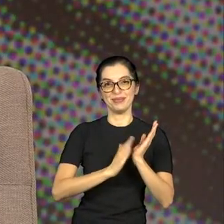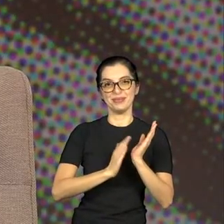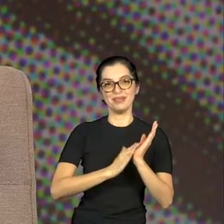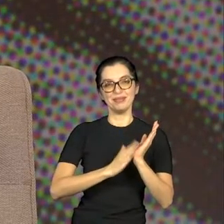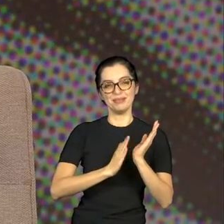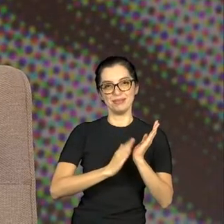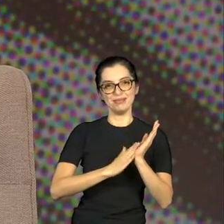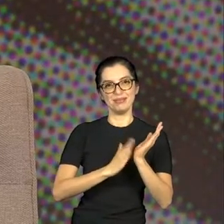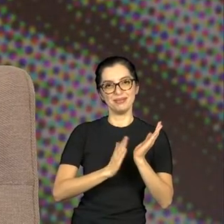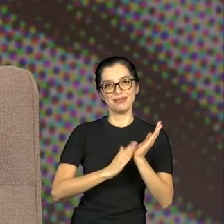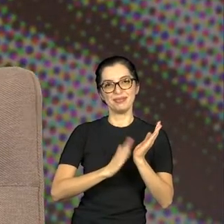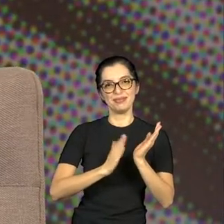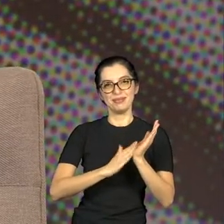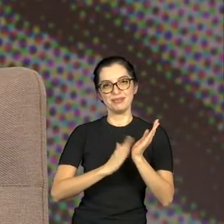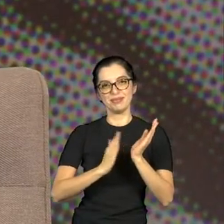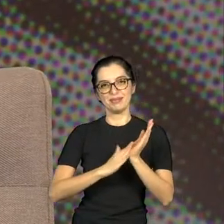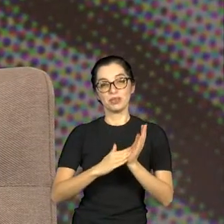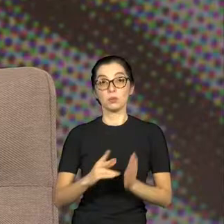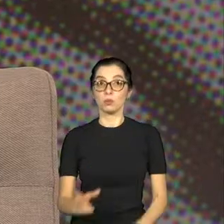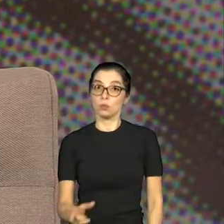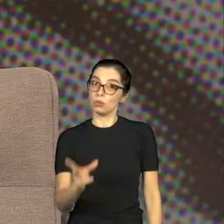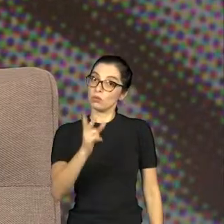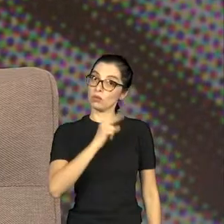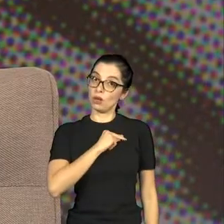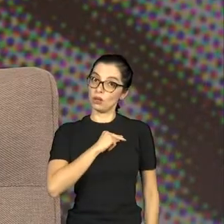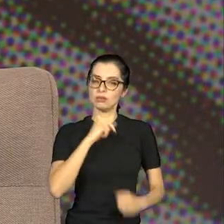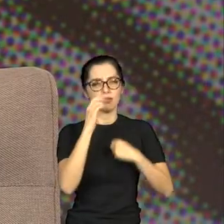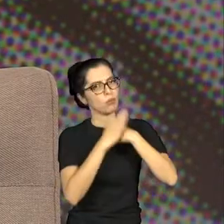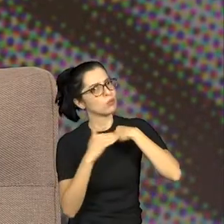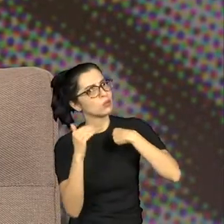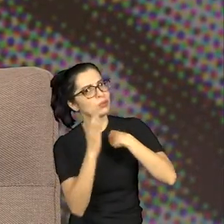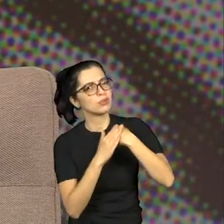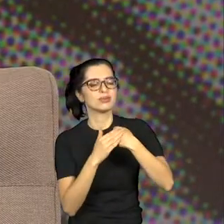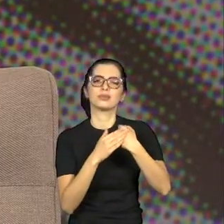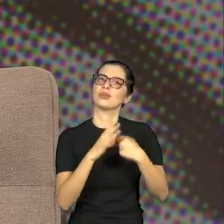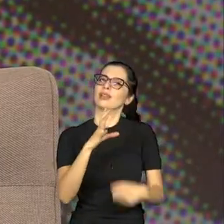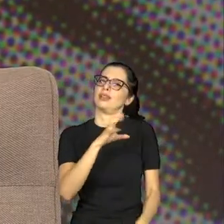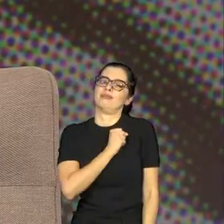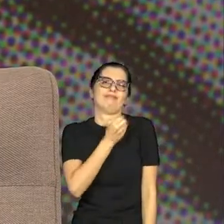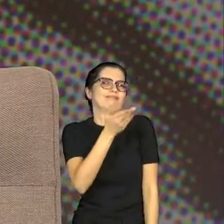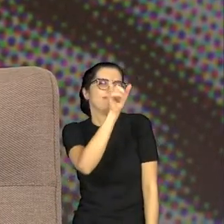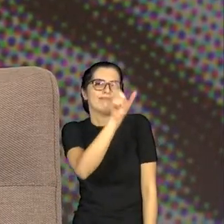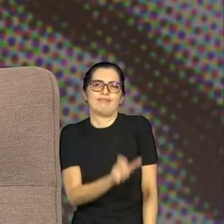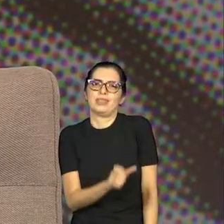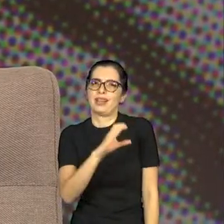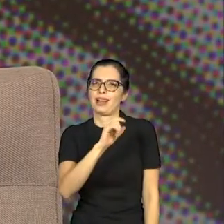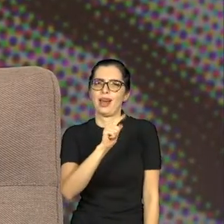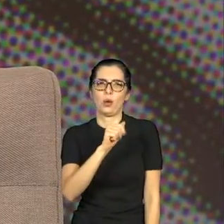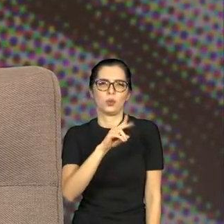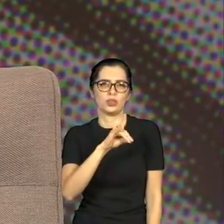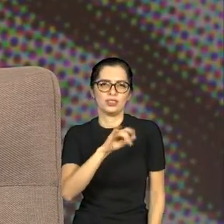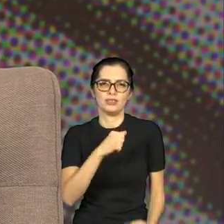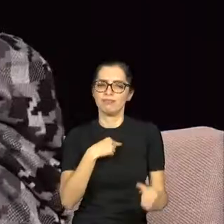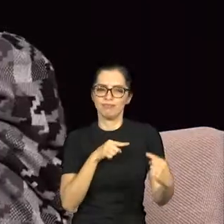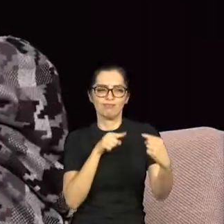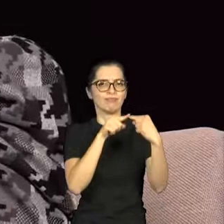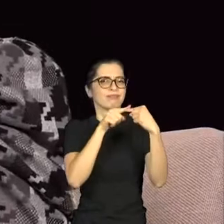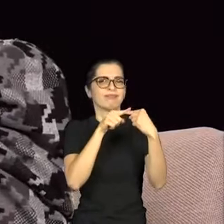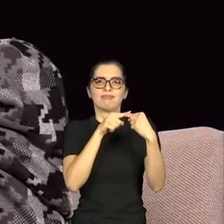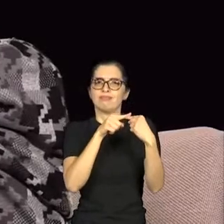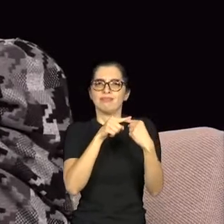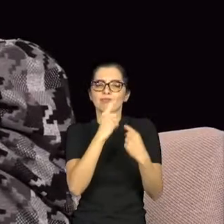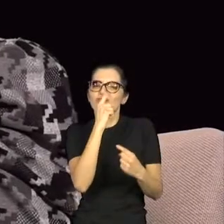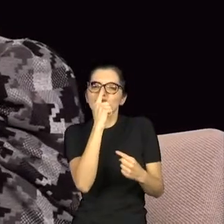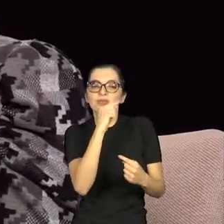Que querida! Como eu amo essa mulher, ó, pra você também. Que a gente se cumprimenta assim, de narizinho. Bom,